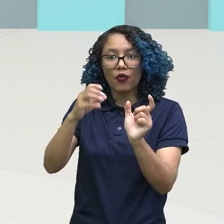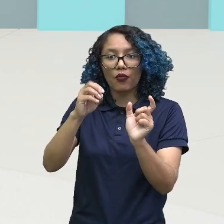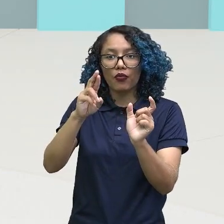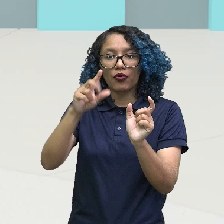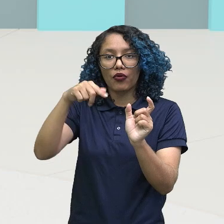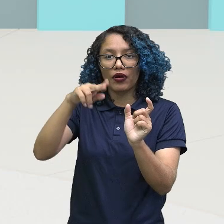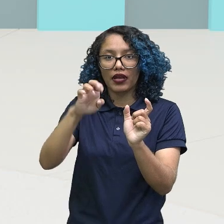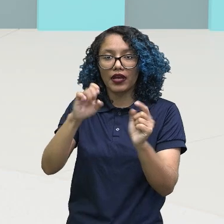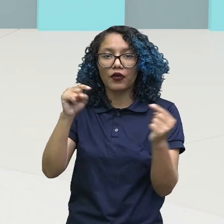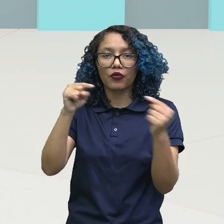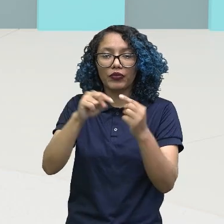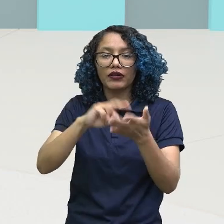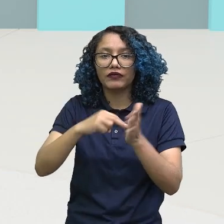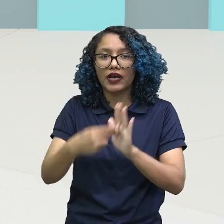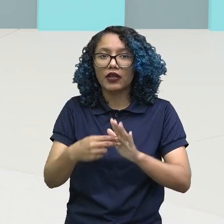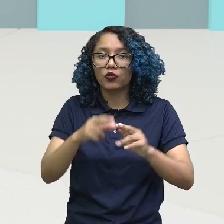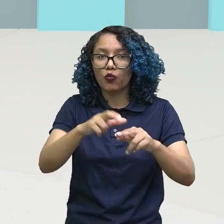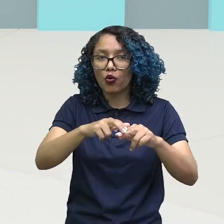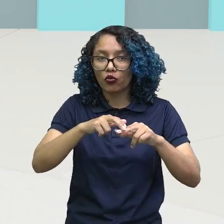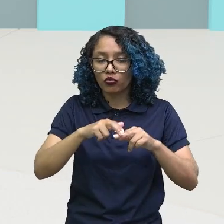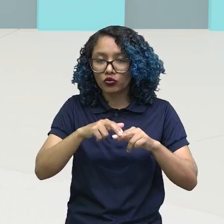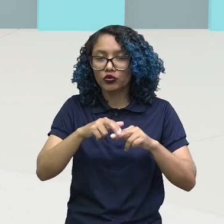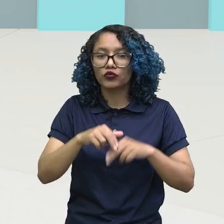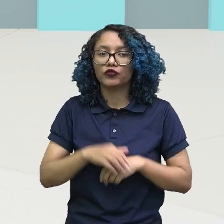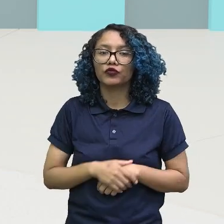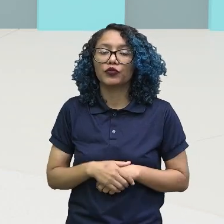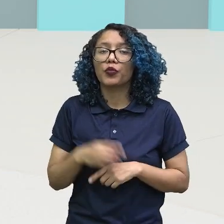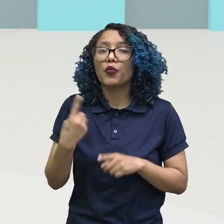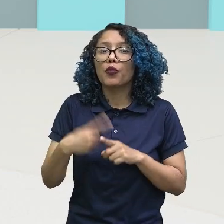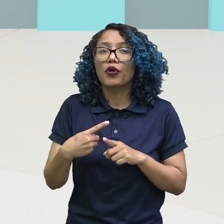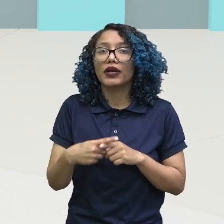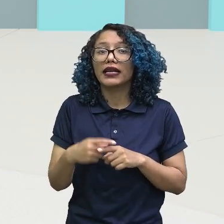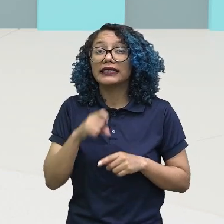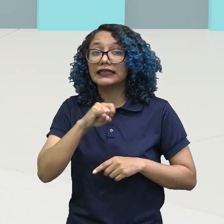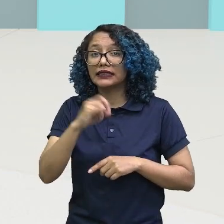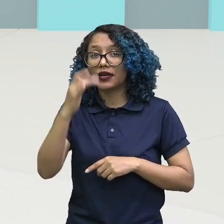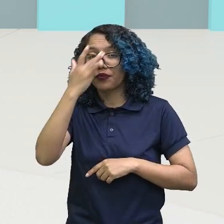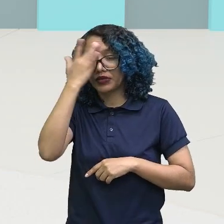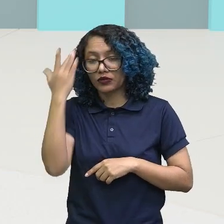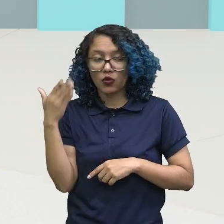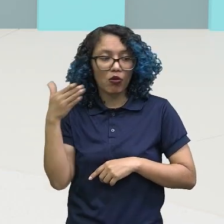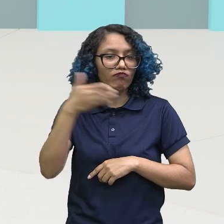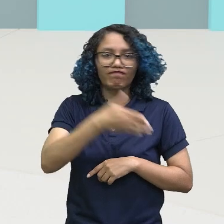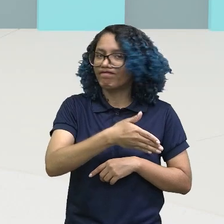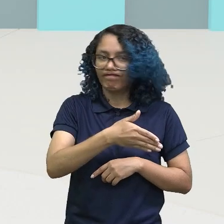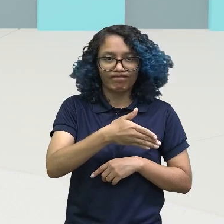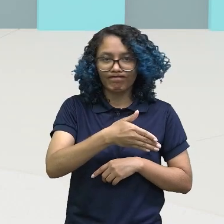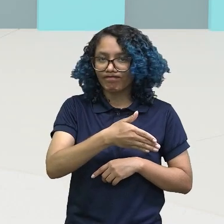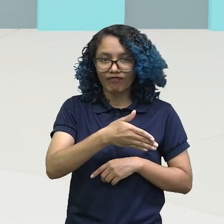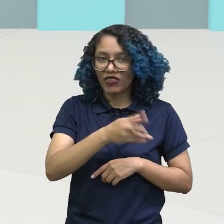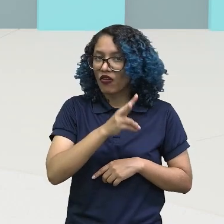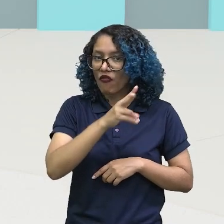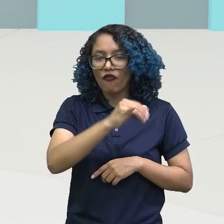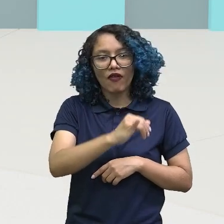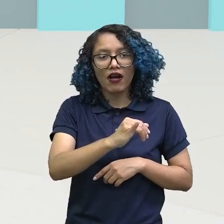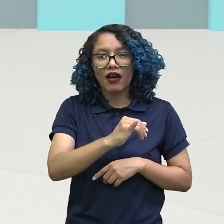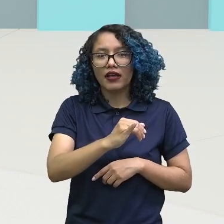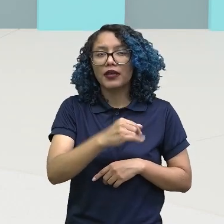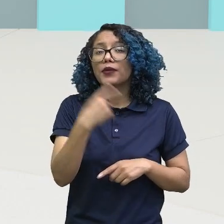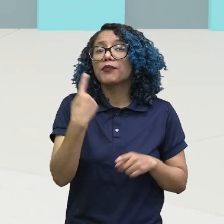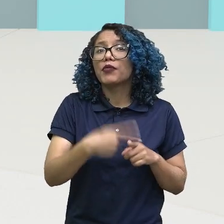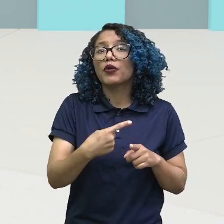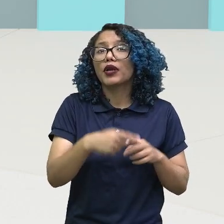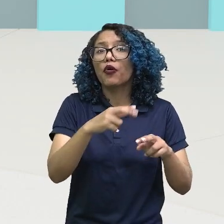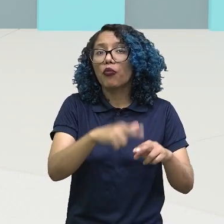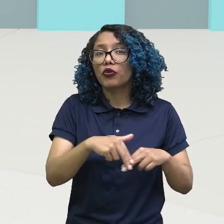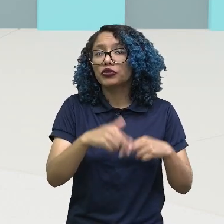de causa, porque o não comparecimento da pessoa no lugar do trabalho, que no caso CMEAN, foi porque ela